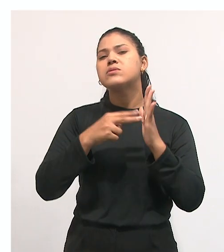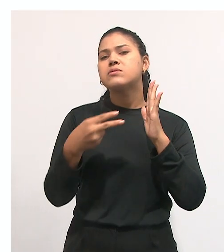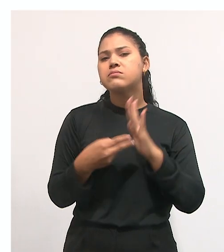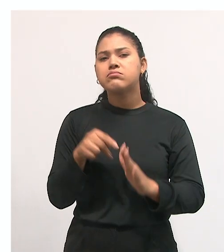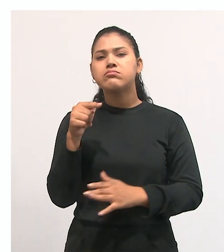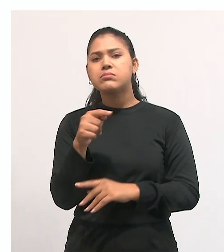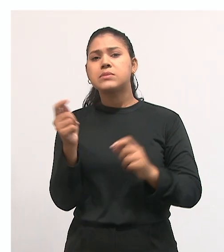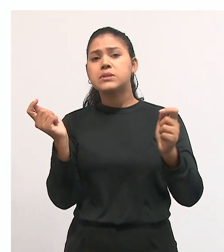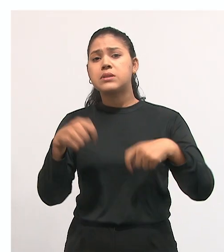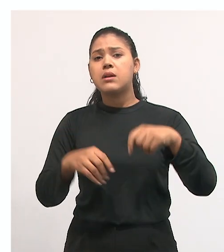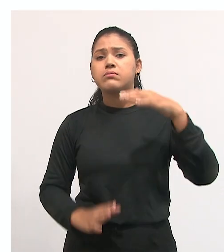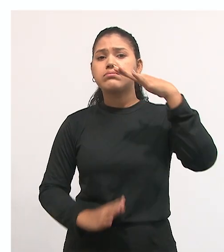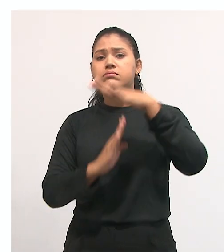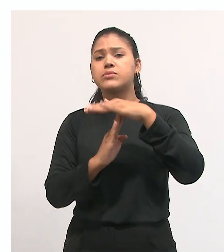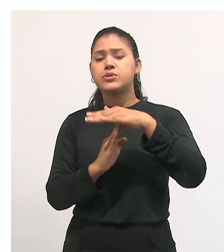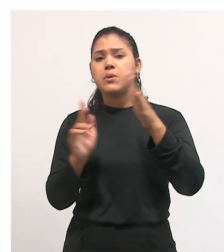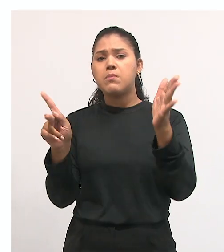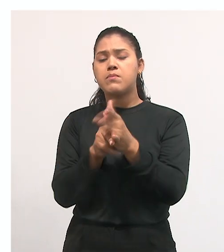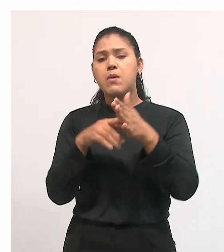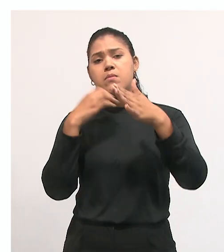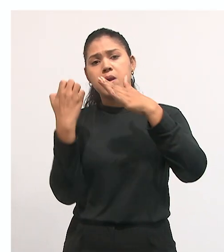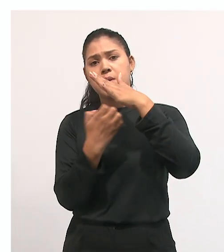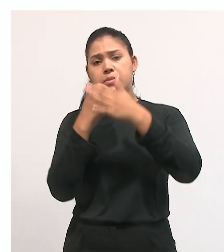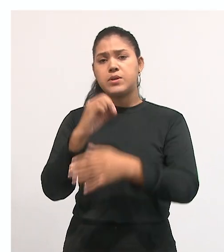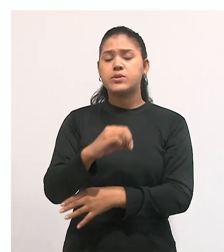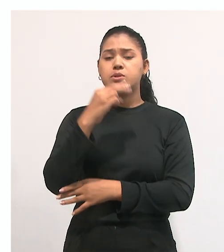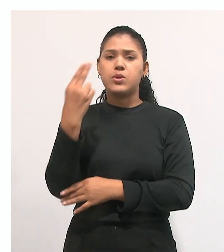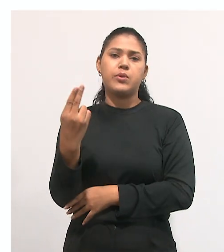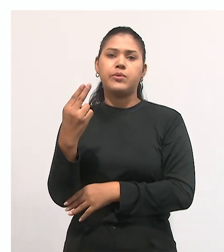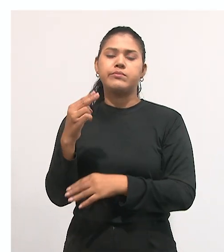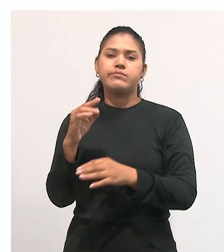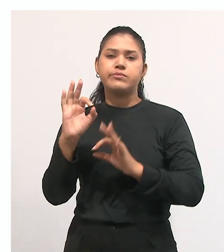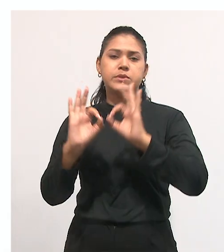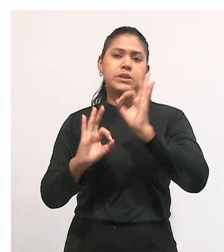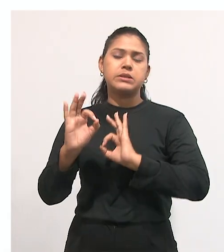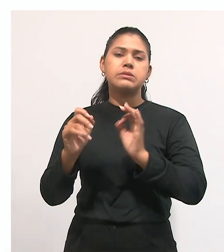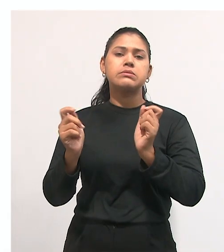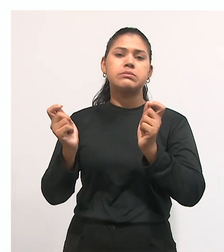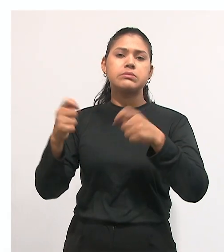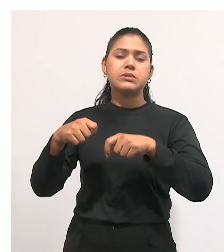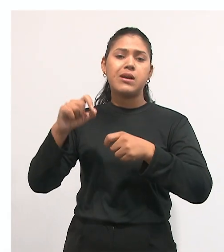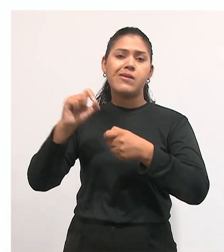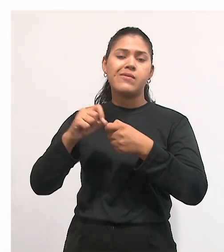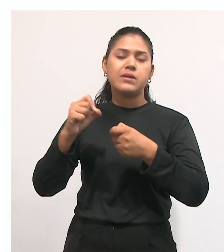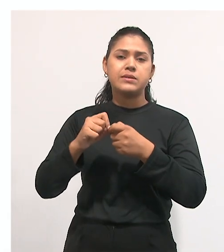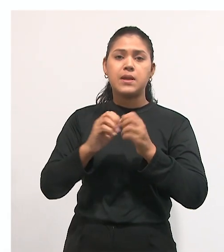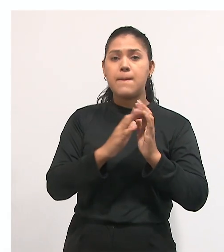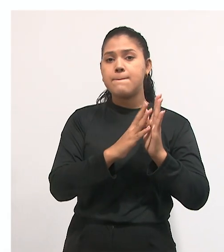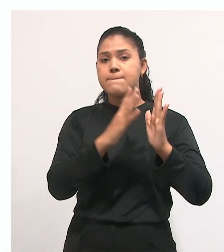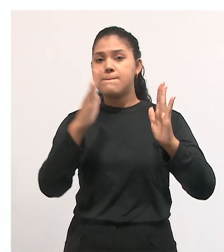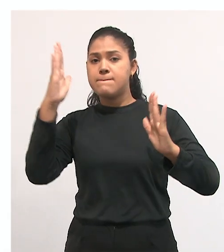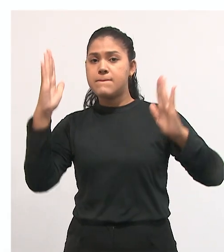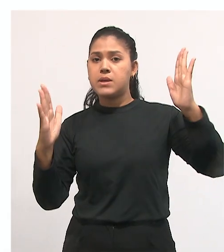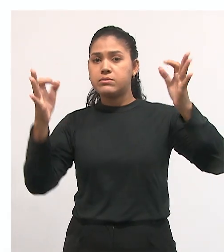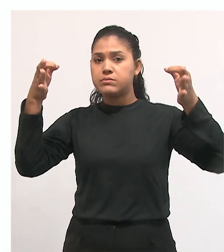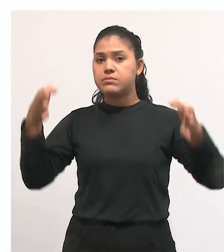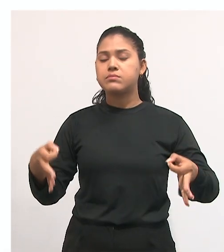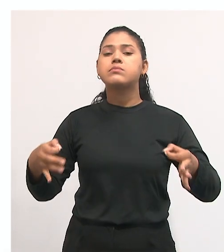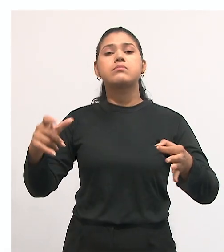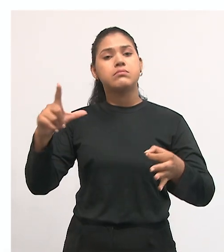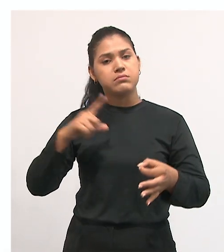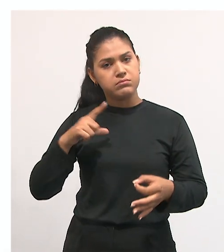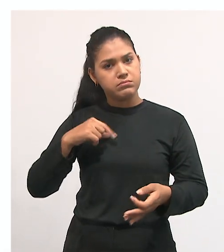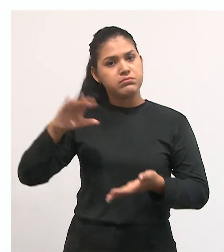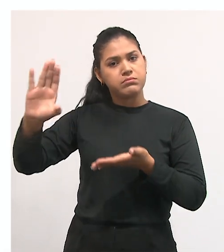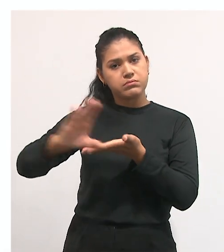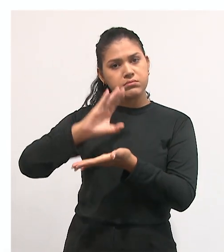capacidade máxima que uma organização pode produzir num determinado período de tempo, né? Com os recursos